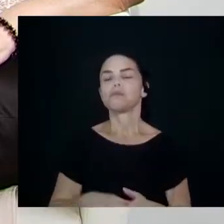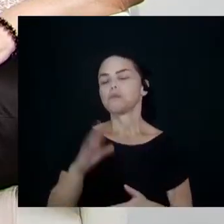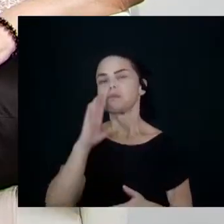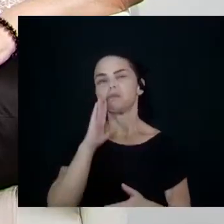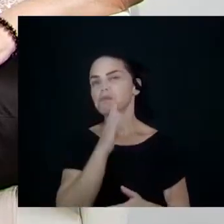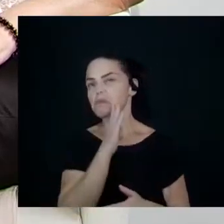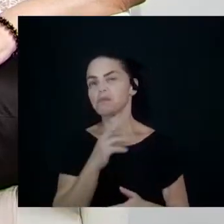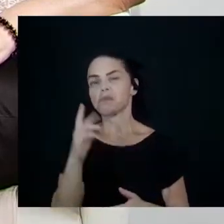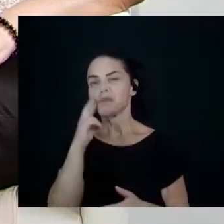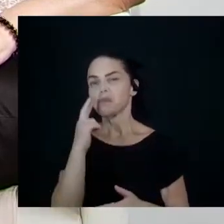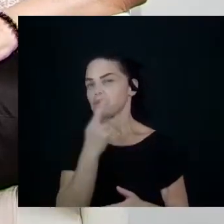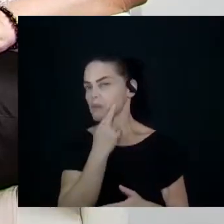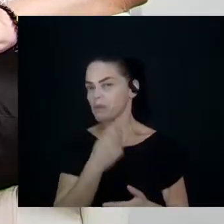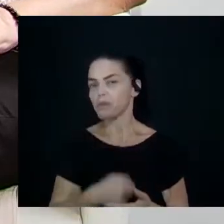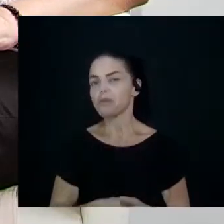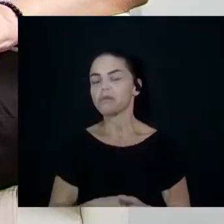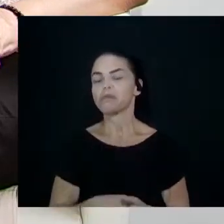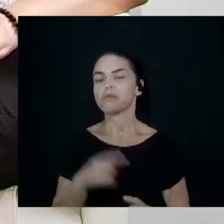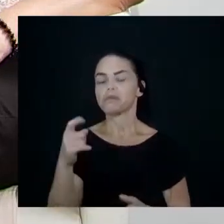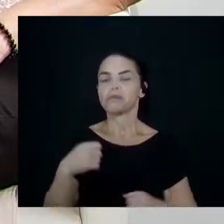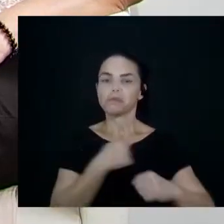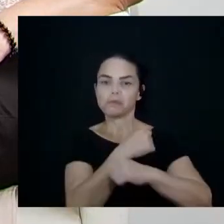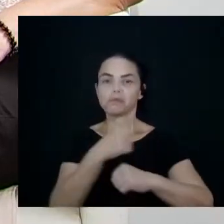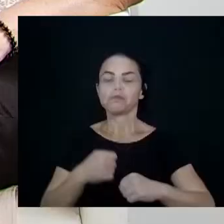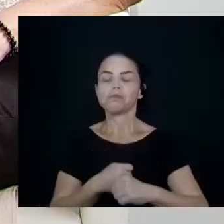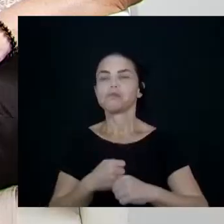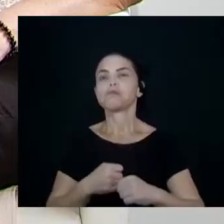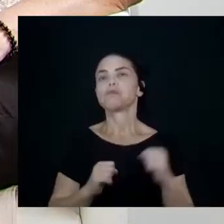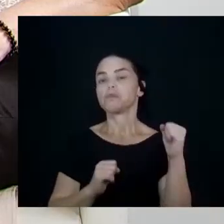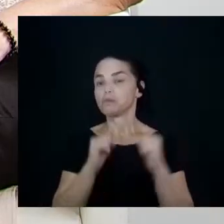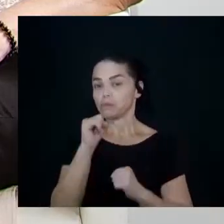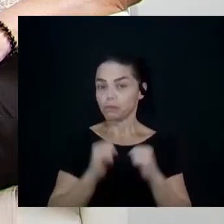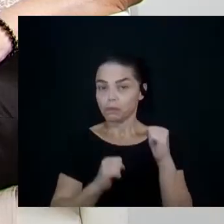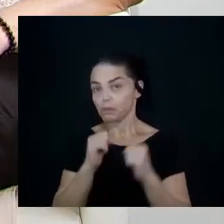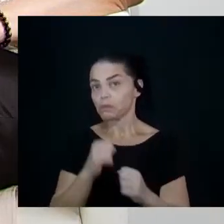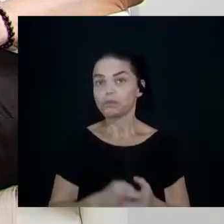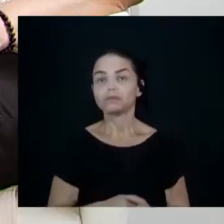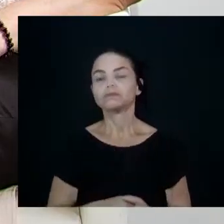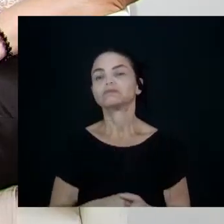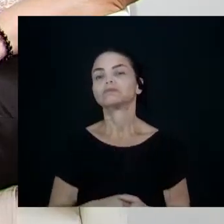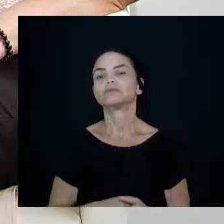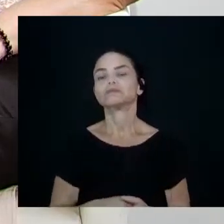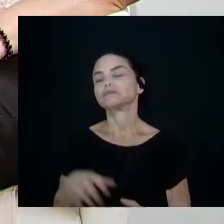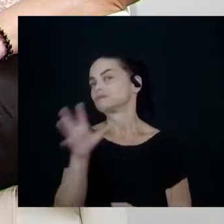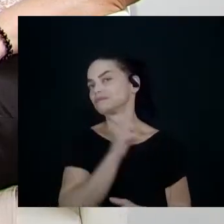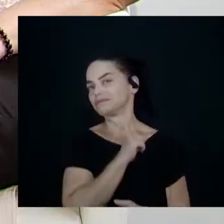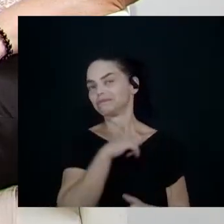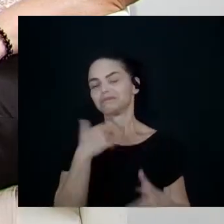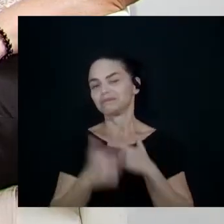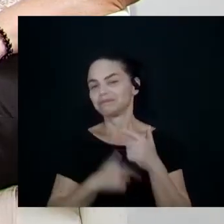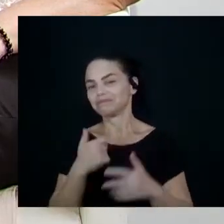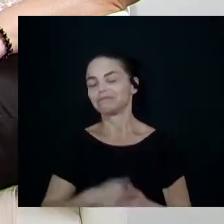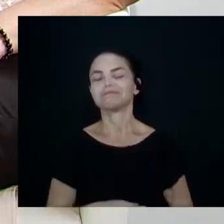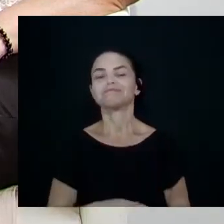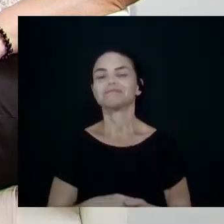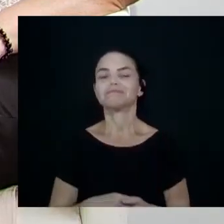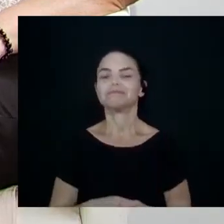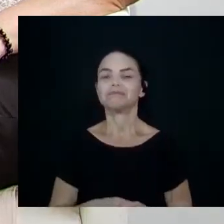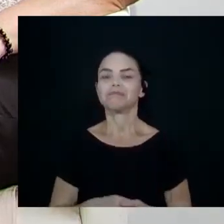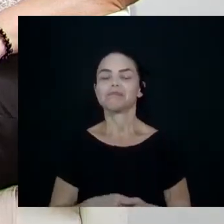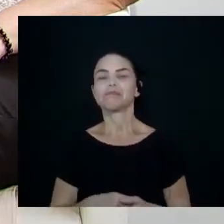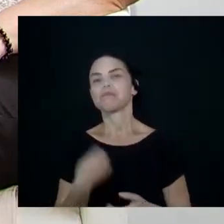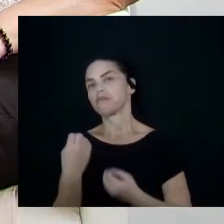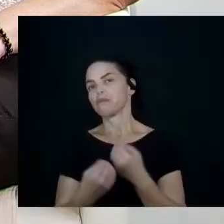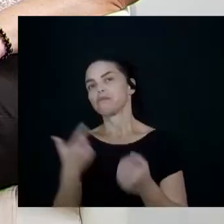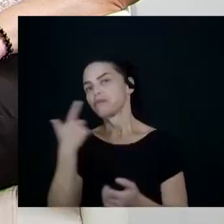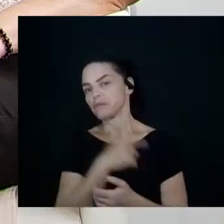Você produz na sua casa? Sim, eu tenho uma cozinha semi-industrial, né? E amo o que eu faço.